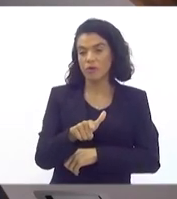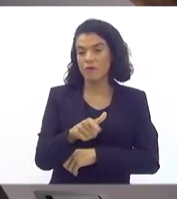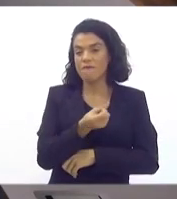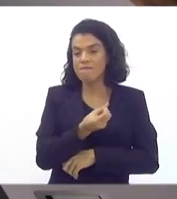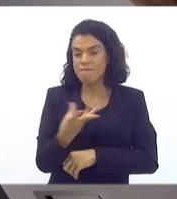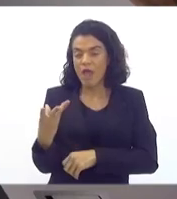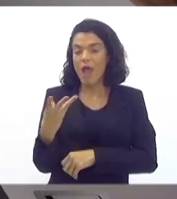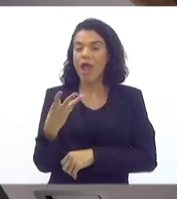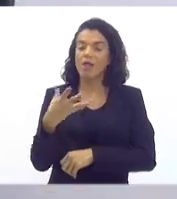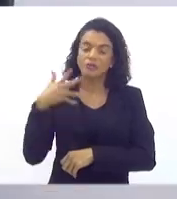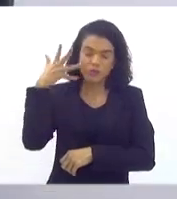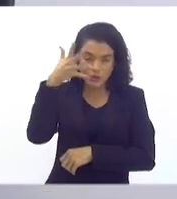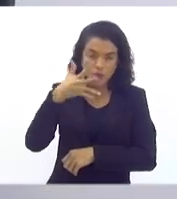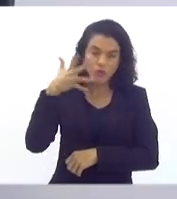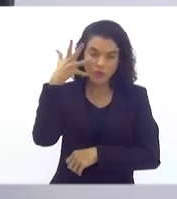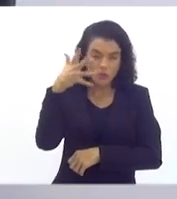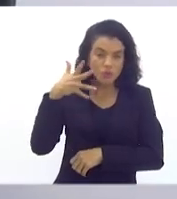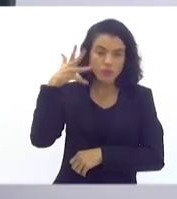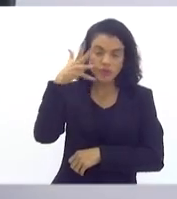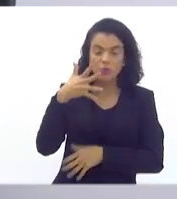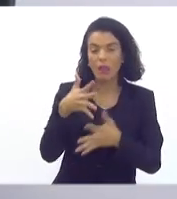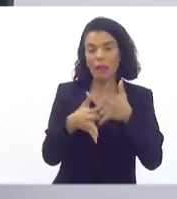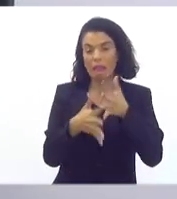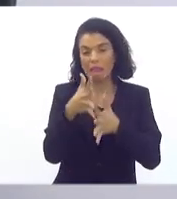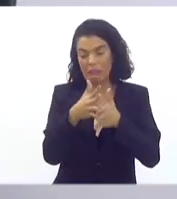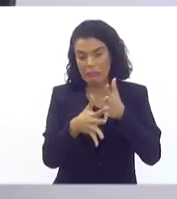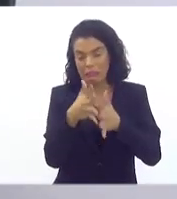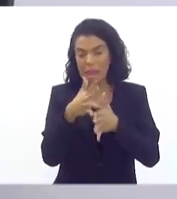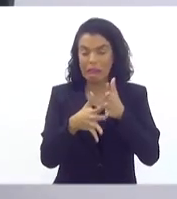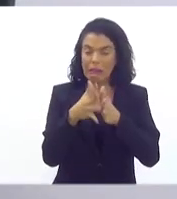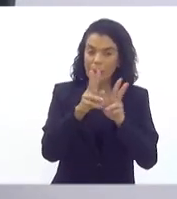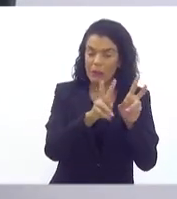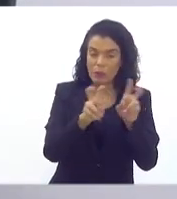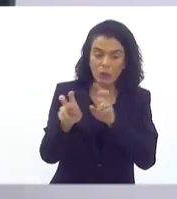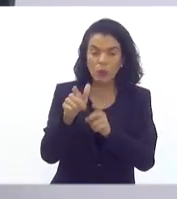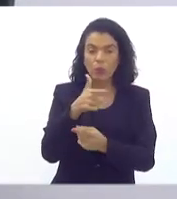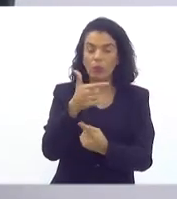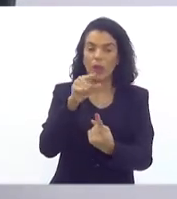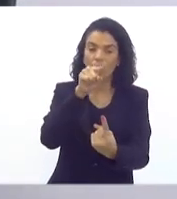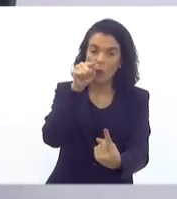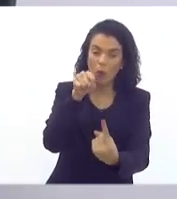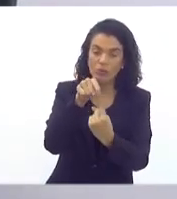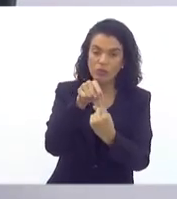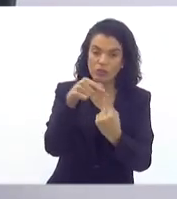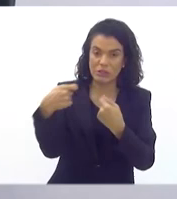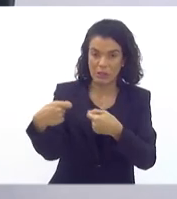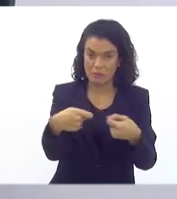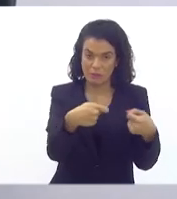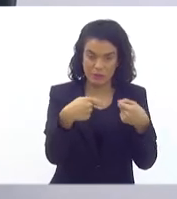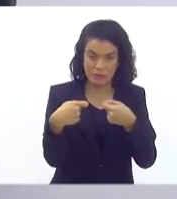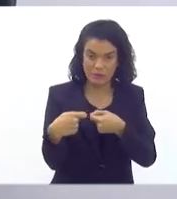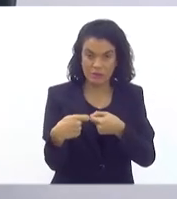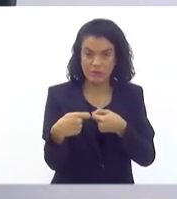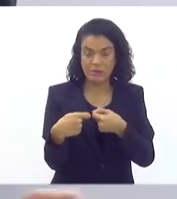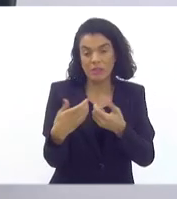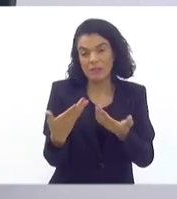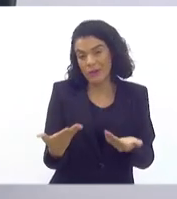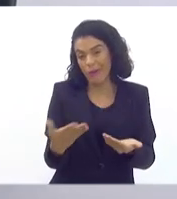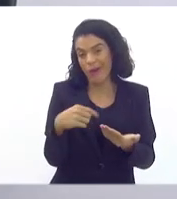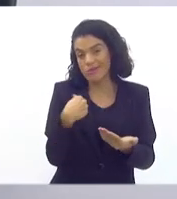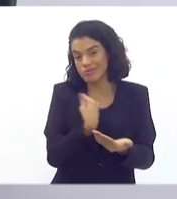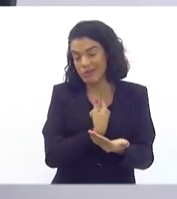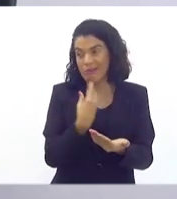oitivas com muitas falas acabar deturpando o assunto e a gente não tem a objetividade necessária talvez se partíssemos eh